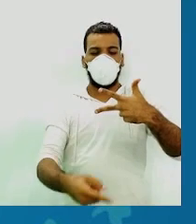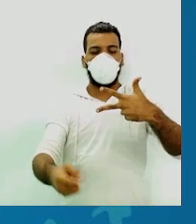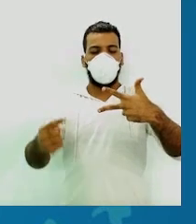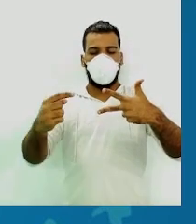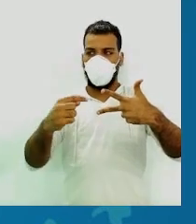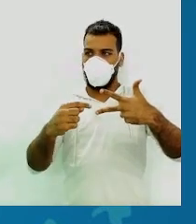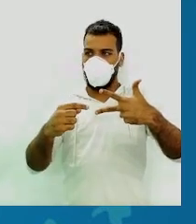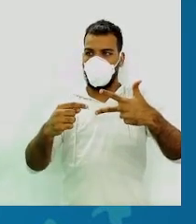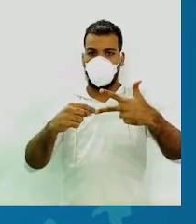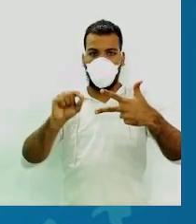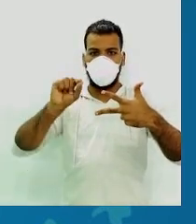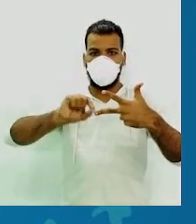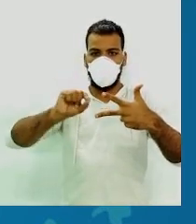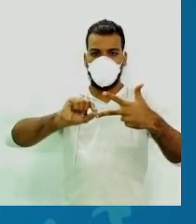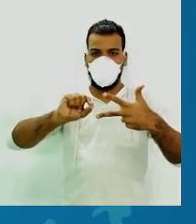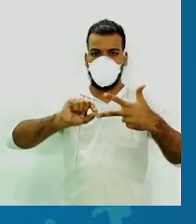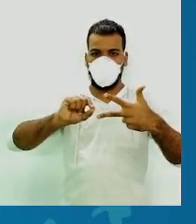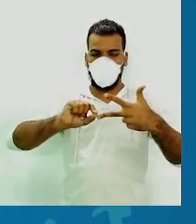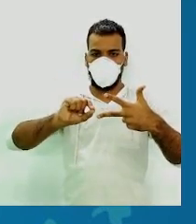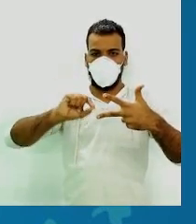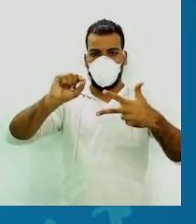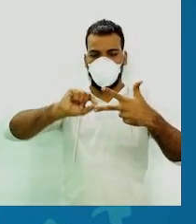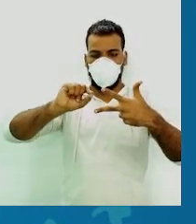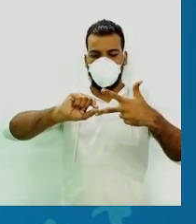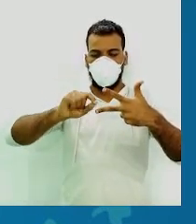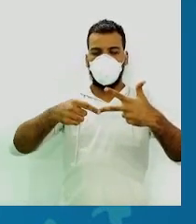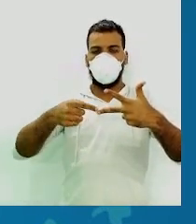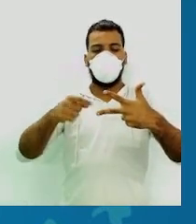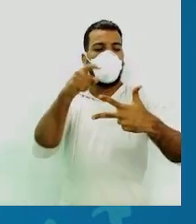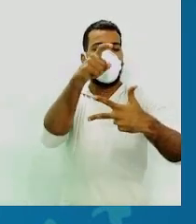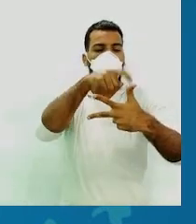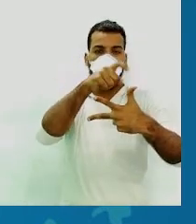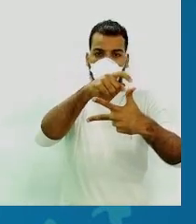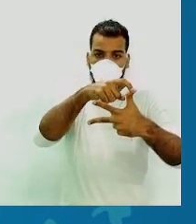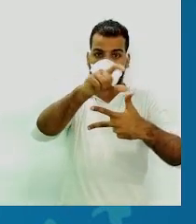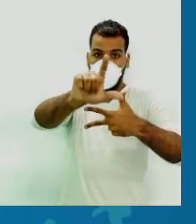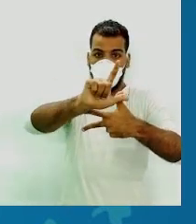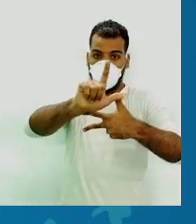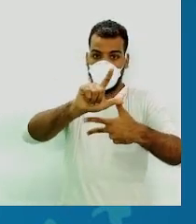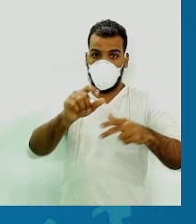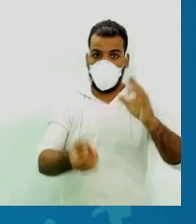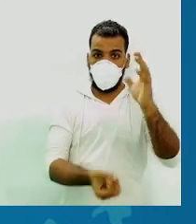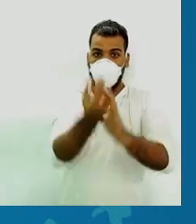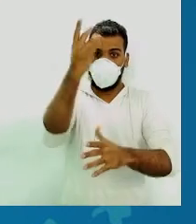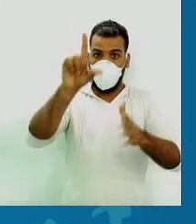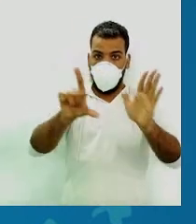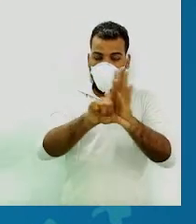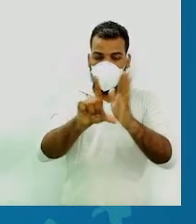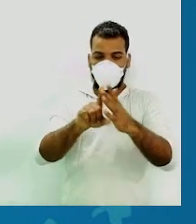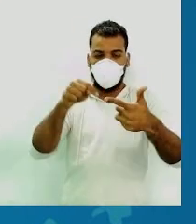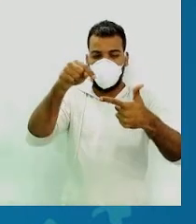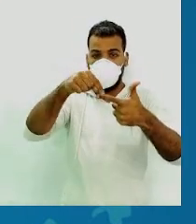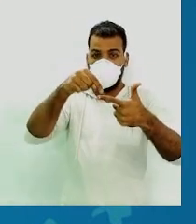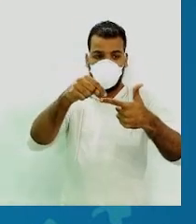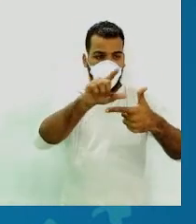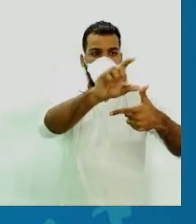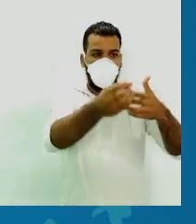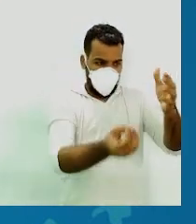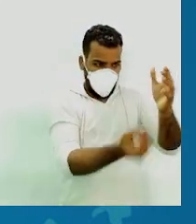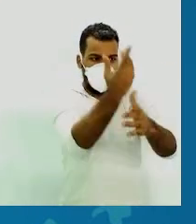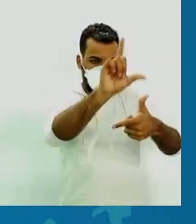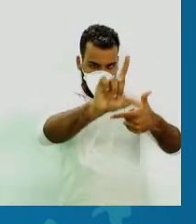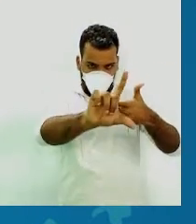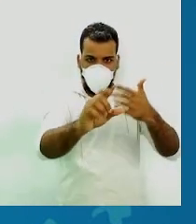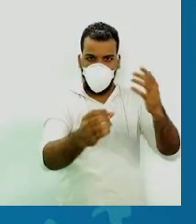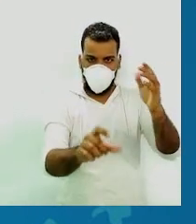o executivo, que é a administração dessas leis. Então, a política seria o quê? O conjunto